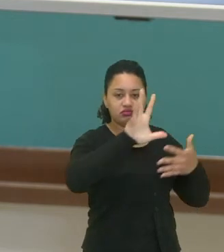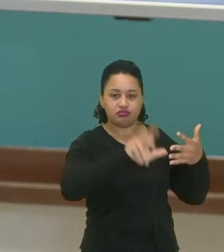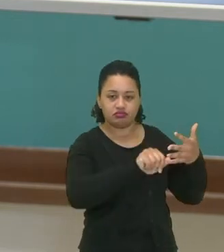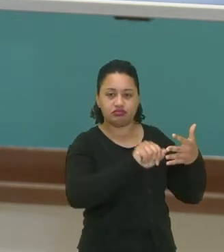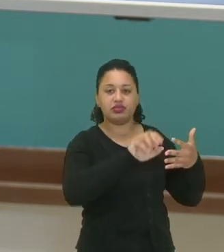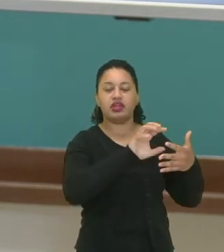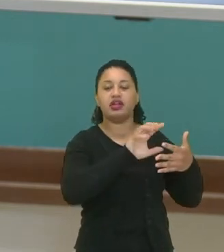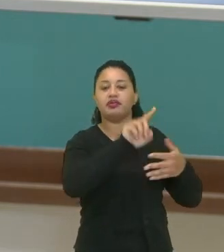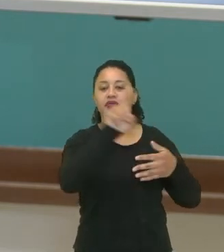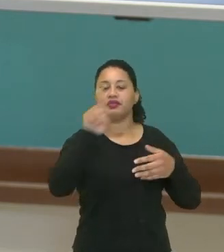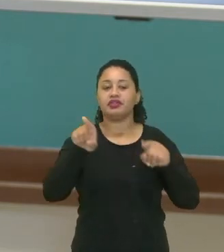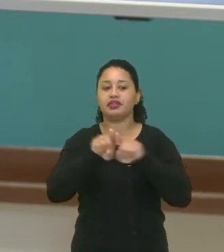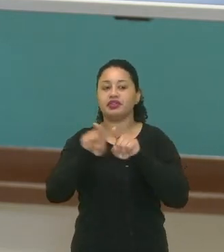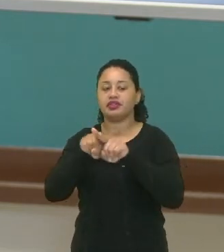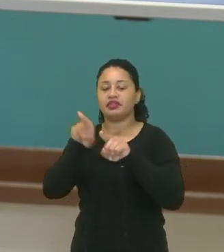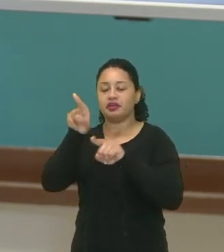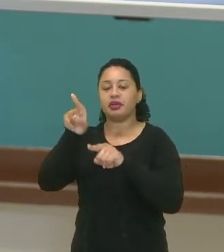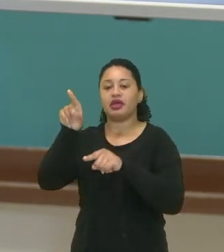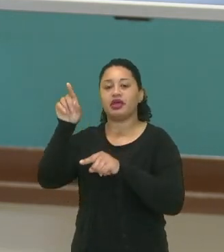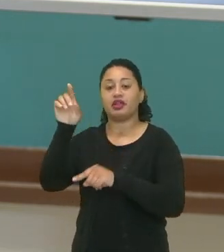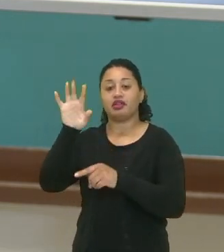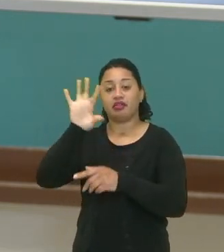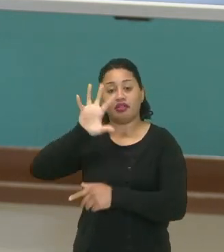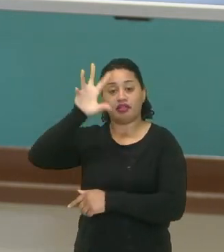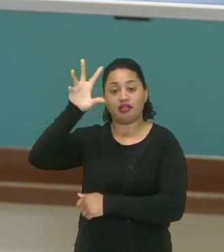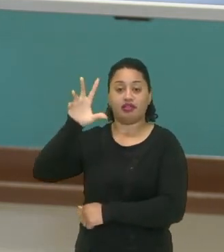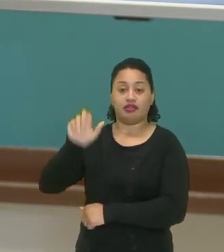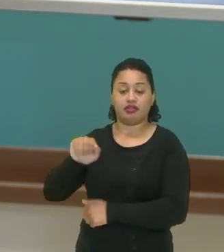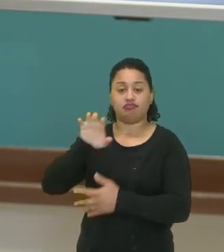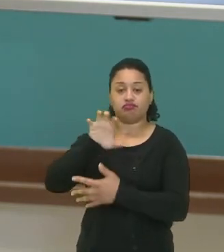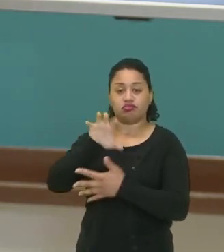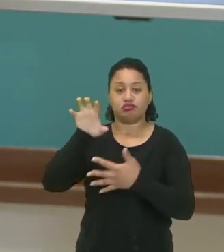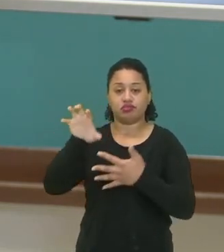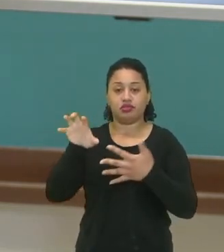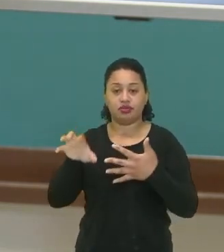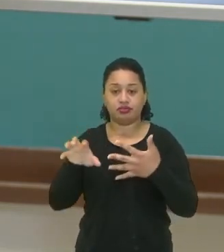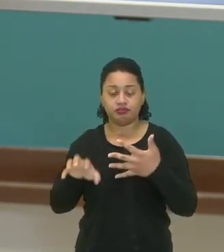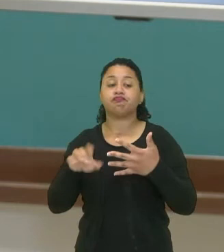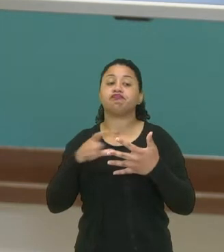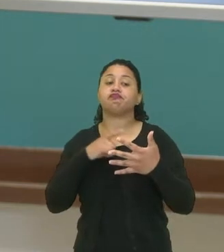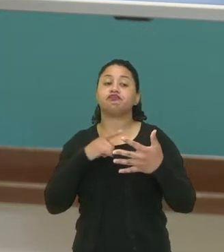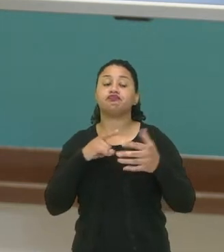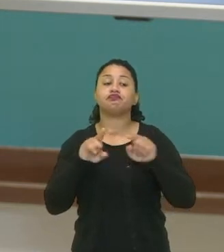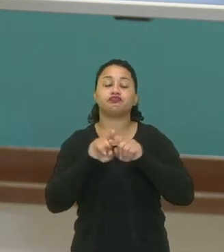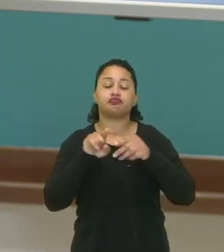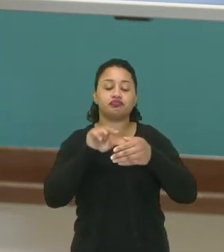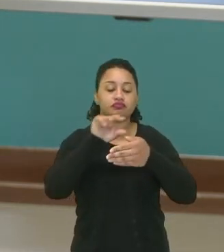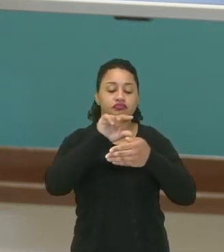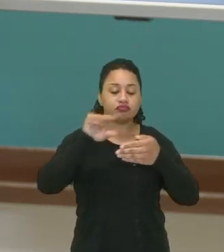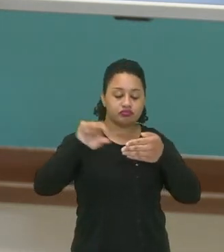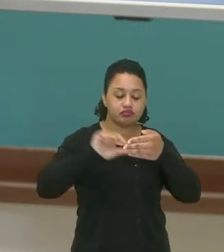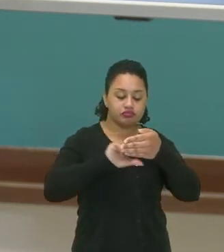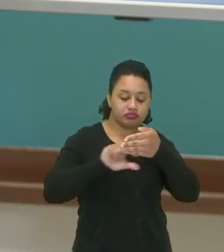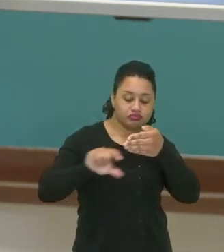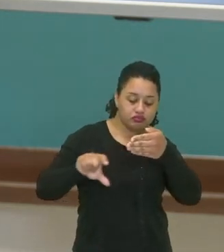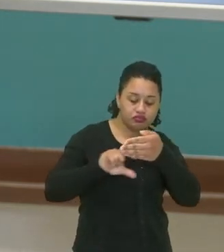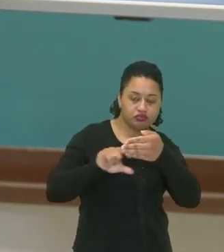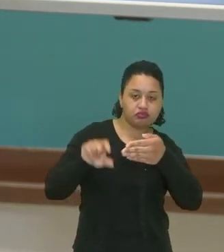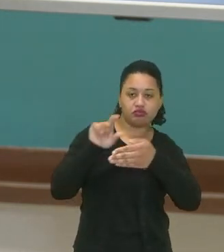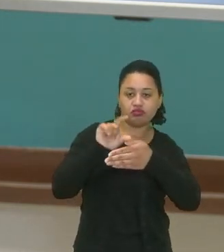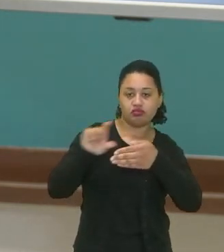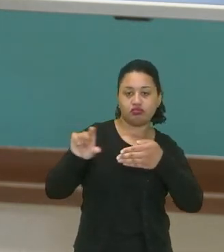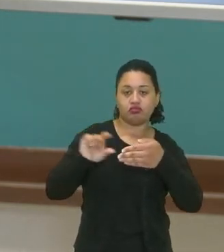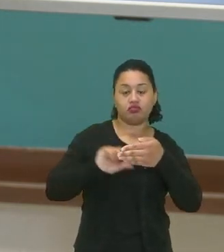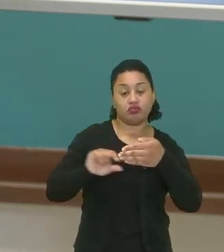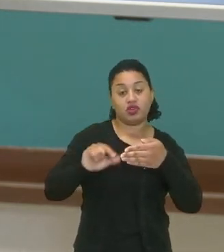Congo. Temos os climas tropicais também, né? À medida que vai se afastando em direção às extremidades dos dois